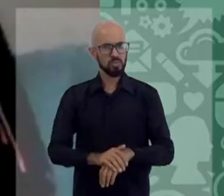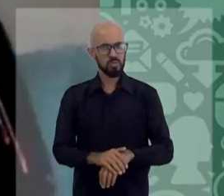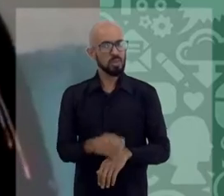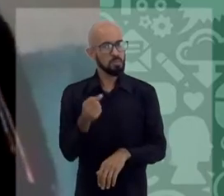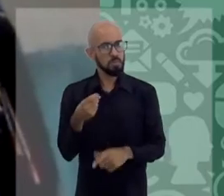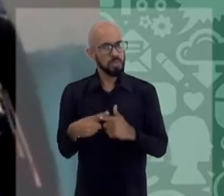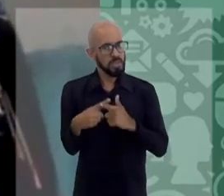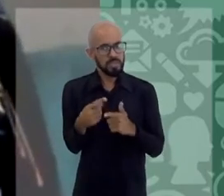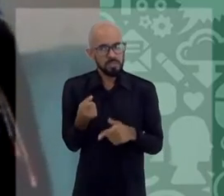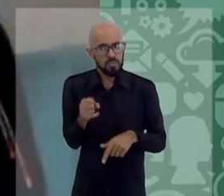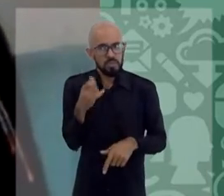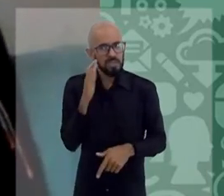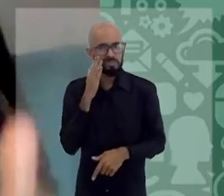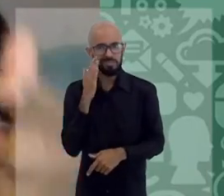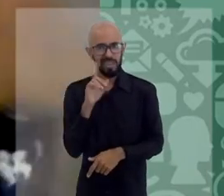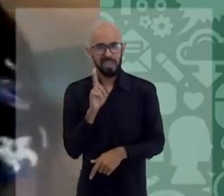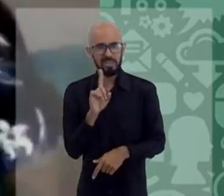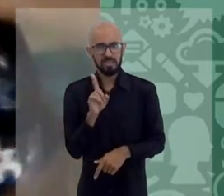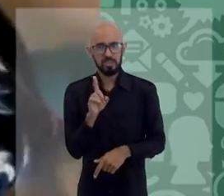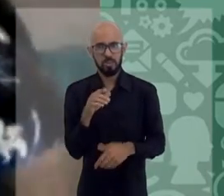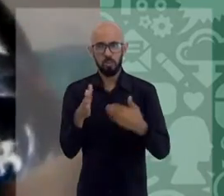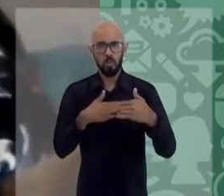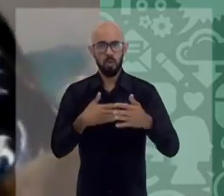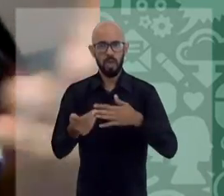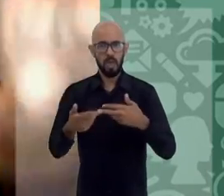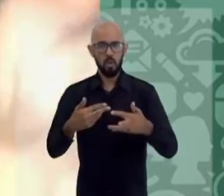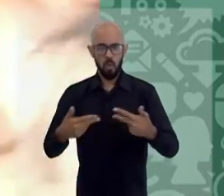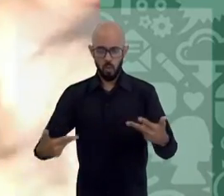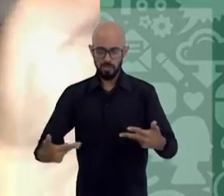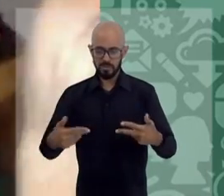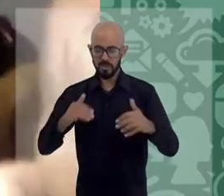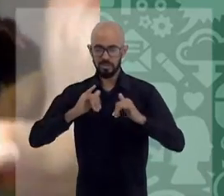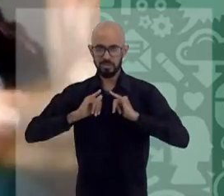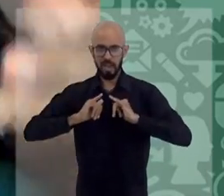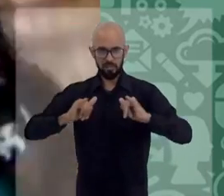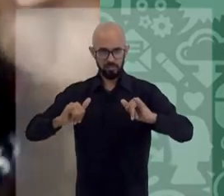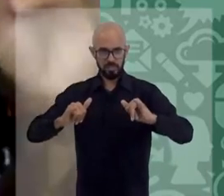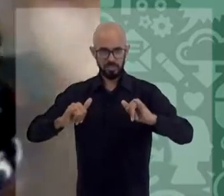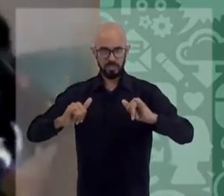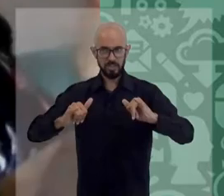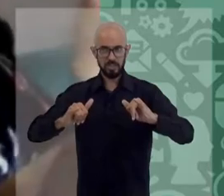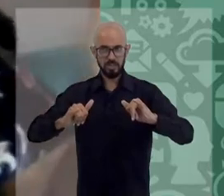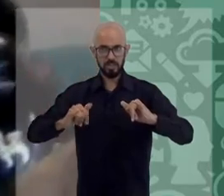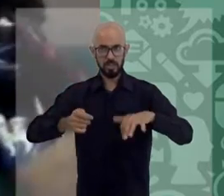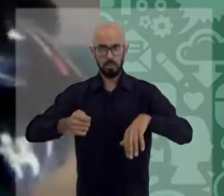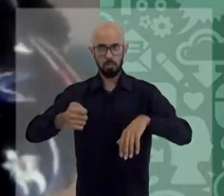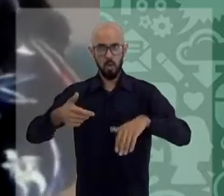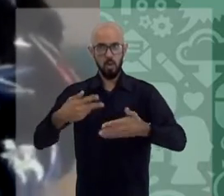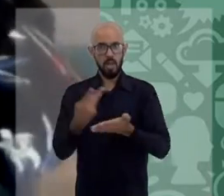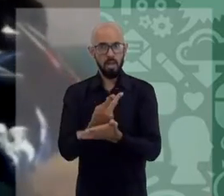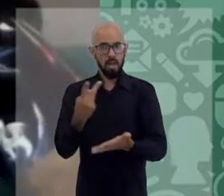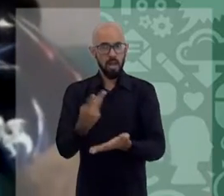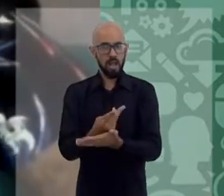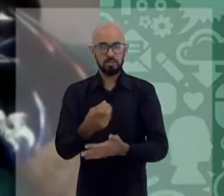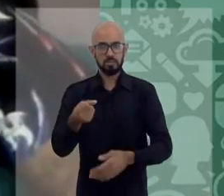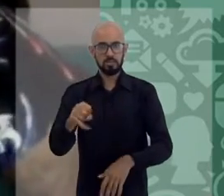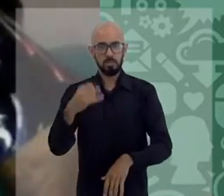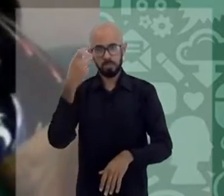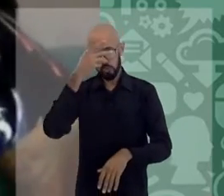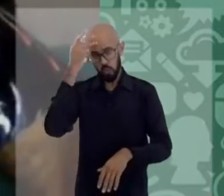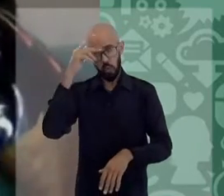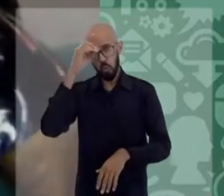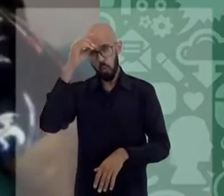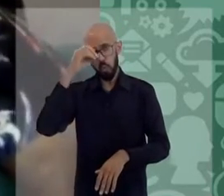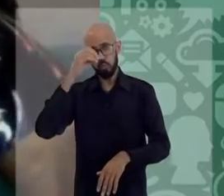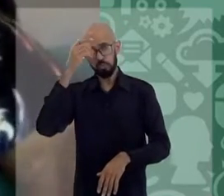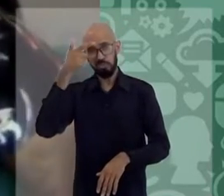não entende o funcionamento da história, qualquer coisa que te trazem, e é isso que o Geraldo traz, uma informação que entrou um pouco errada, como a